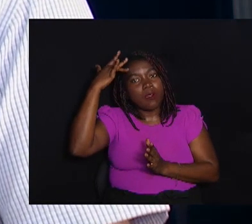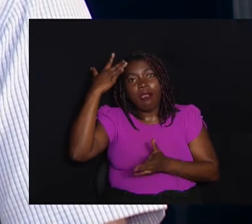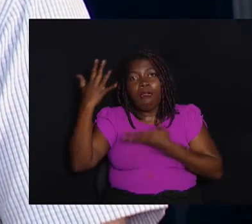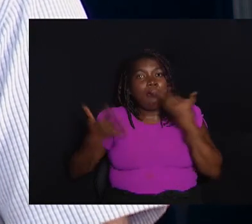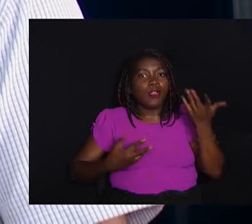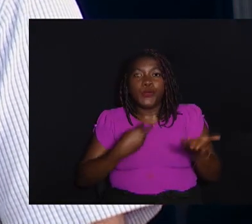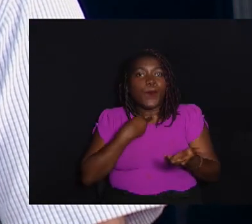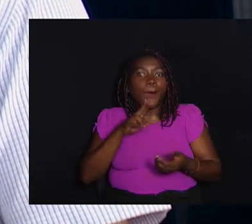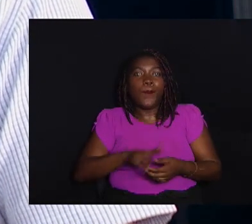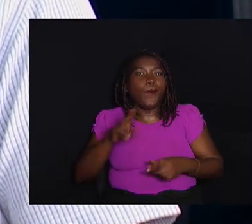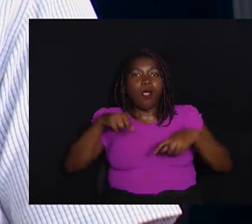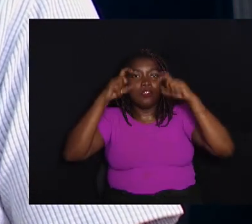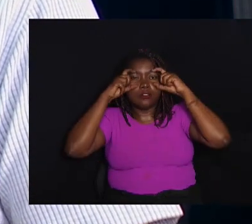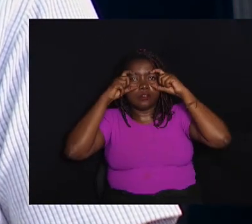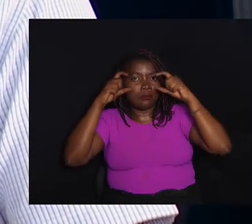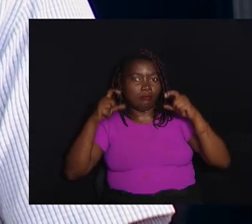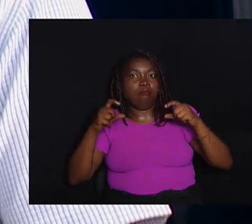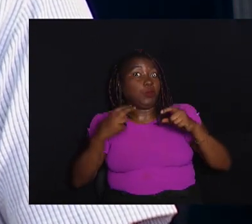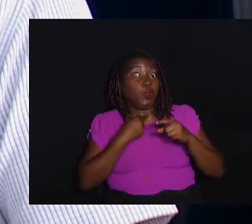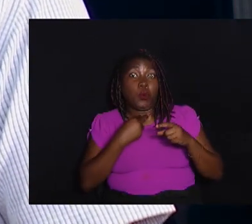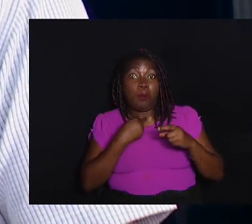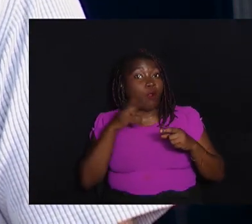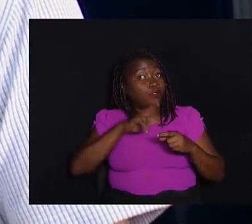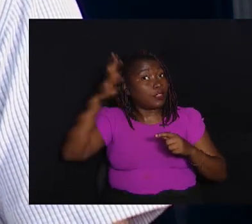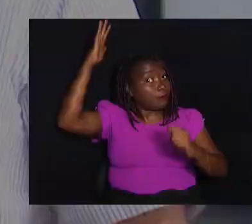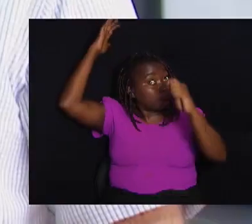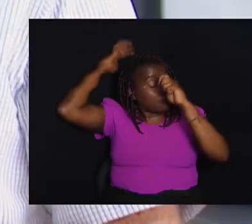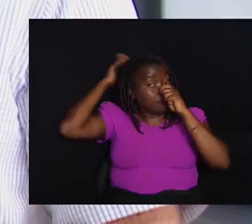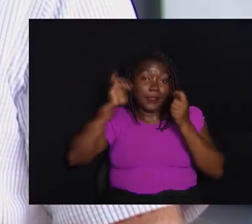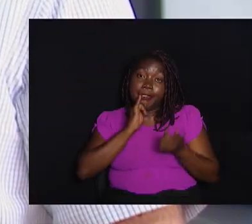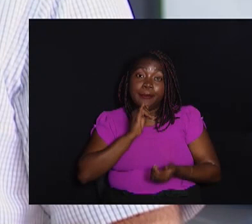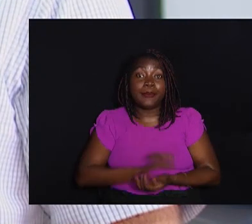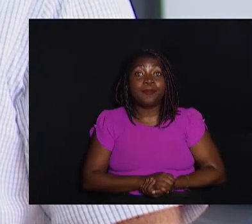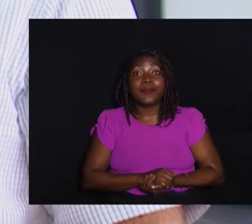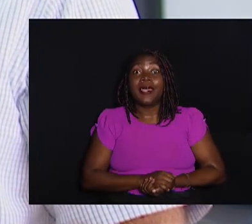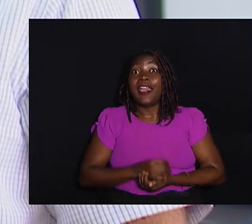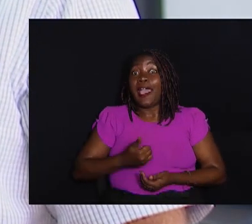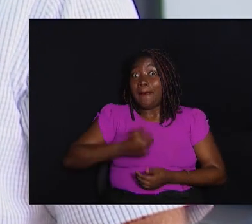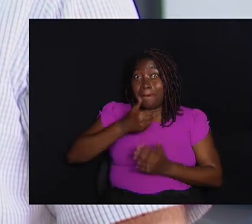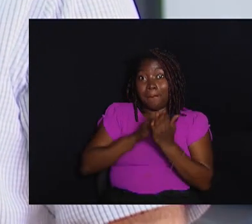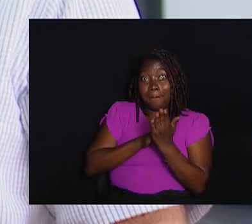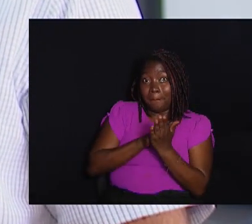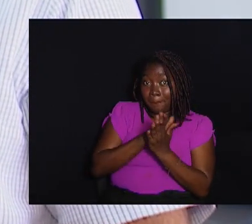pode estar usando óculos, não pode estar usando boné, por exemplo. A primeira via é gratuita,